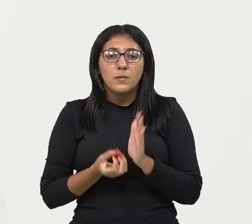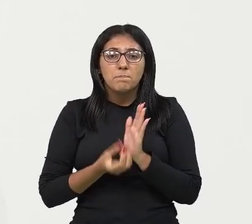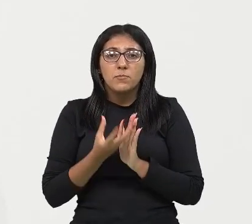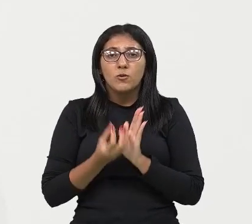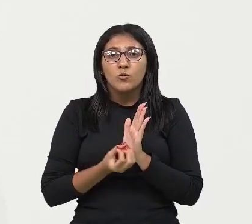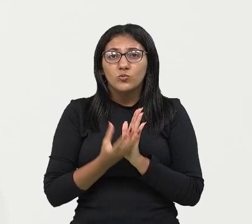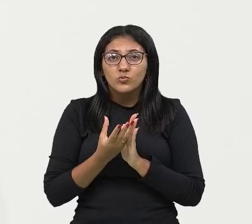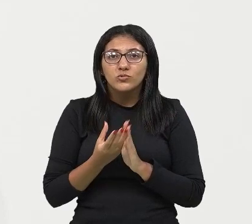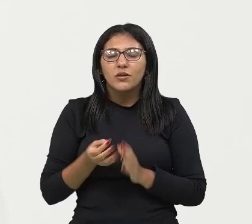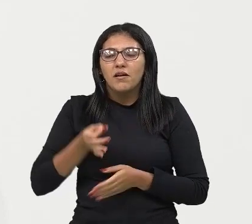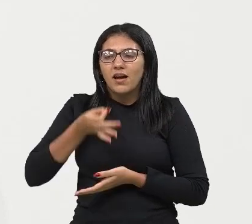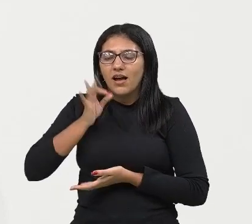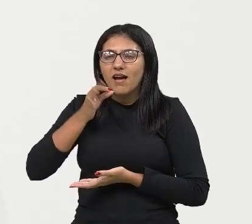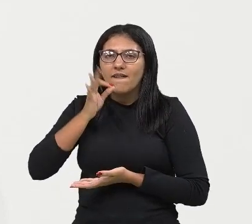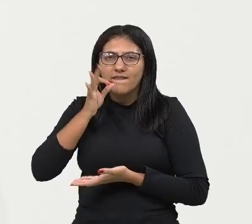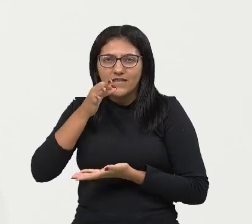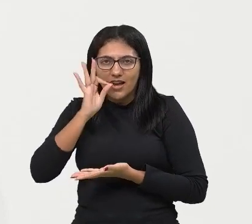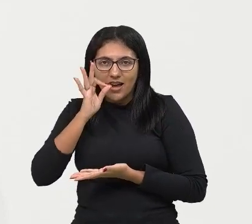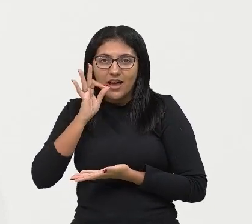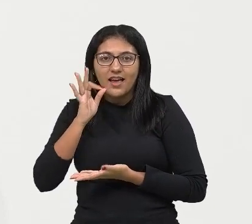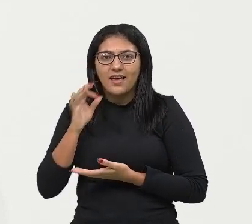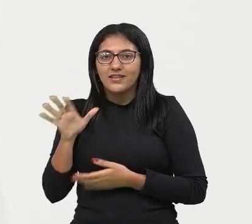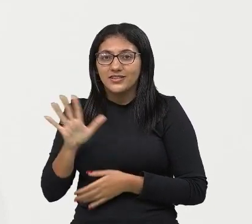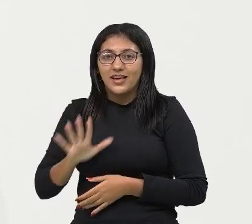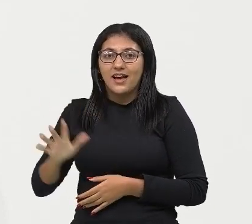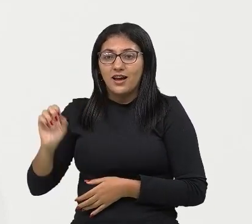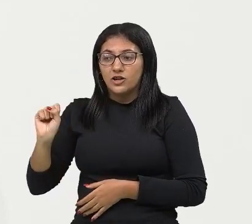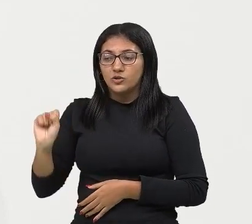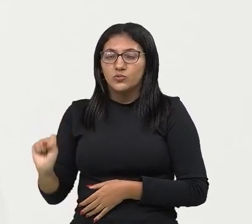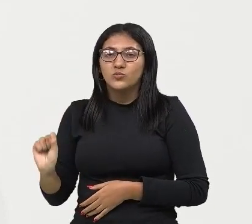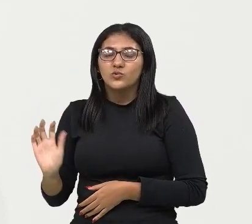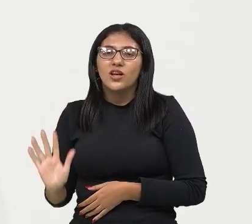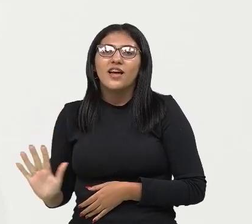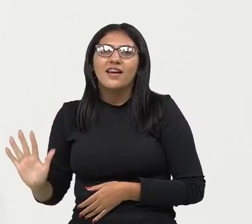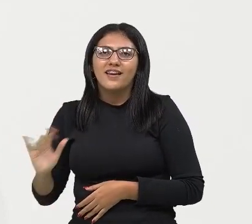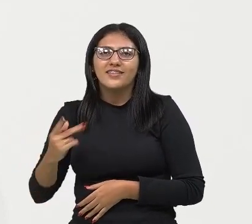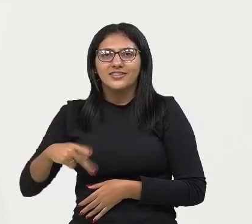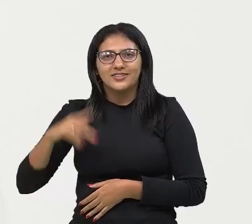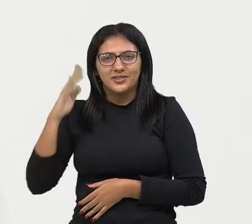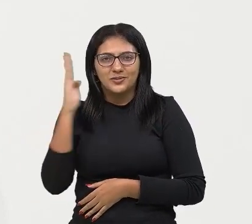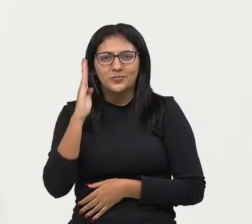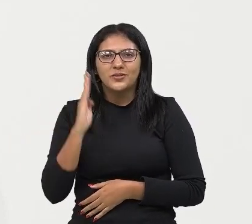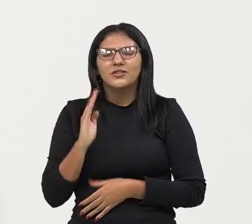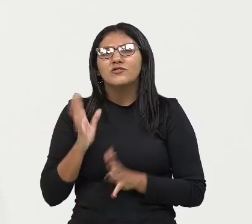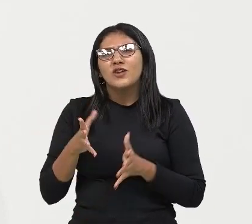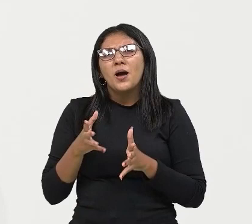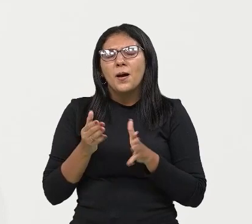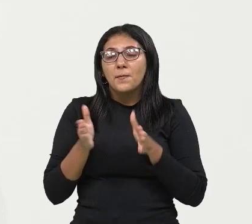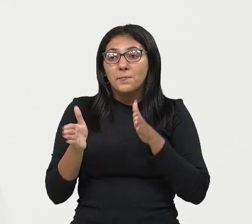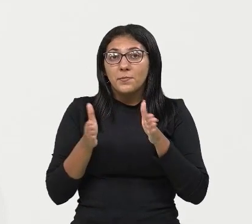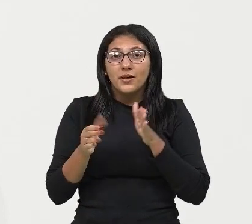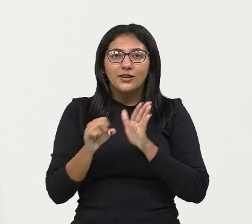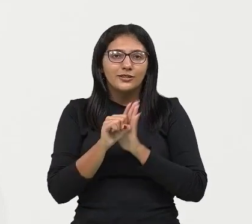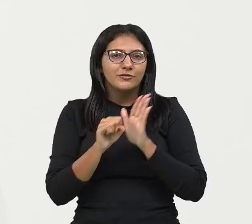de café no sudeste do nosso país. Isso já no século